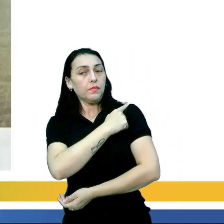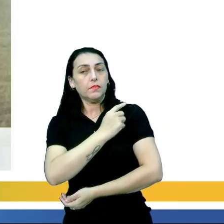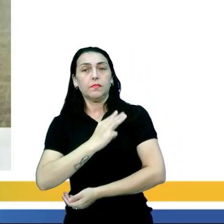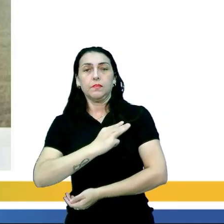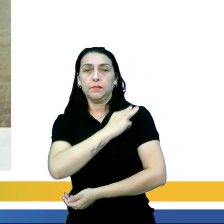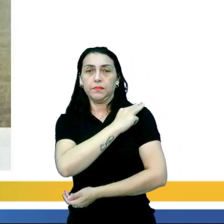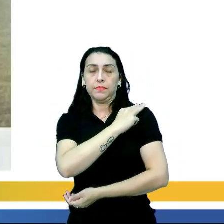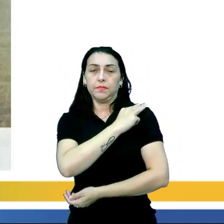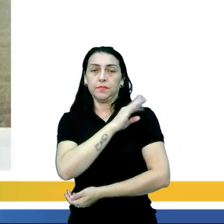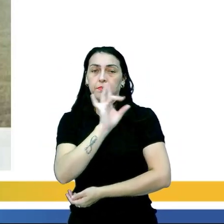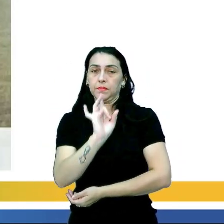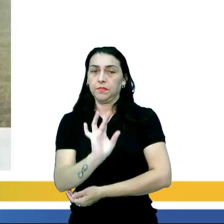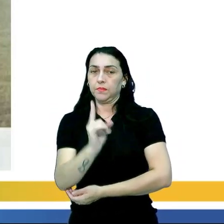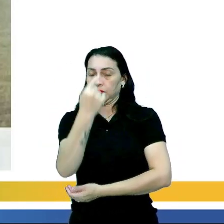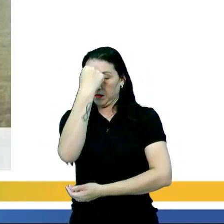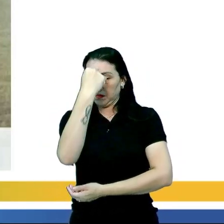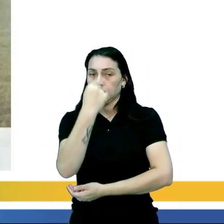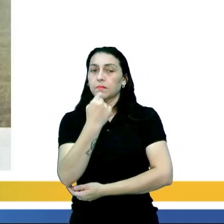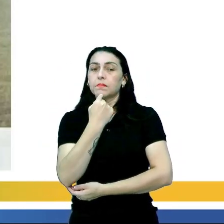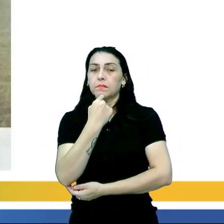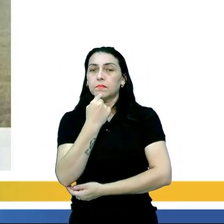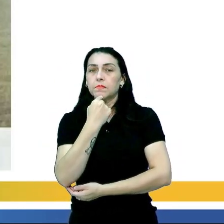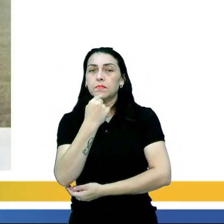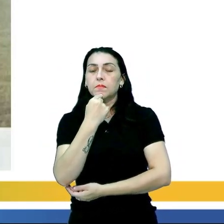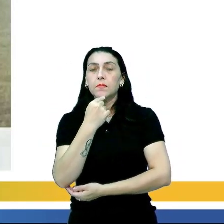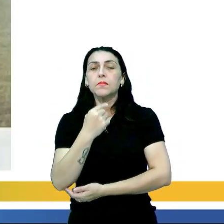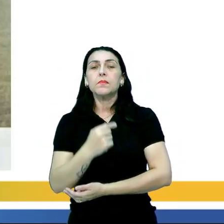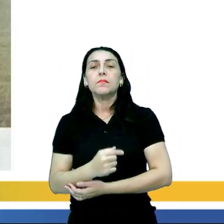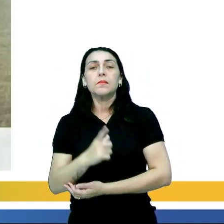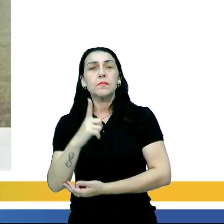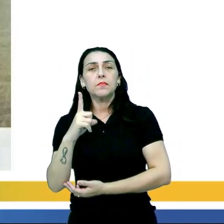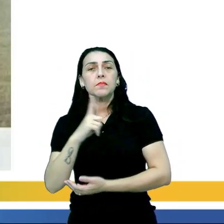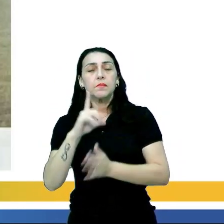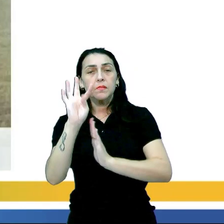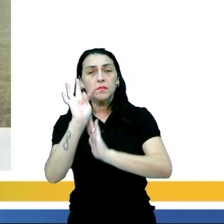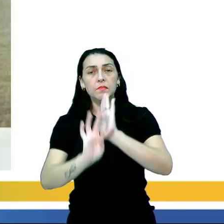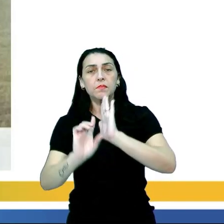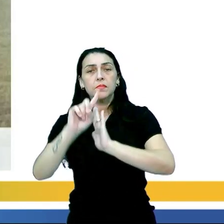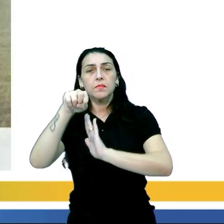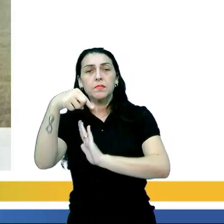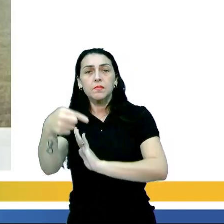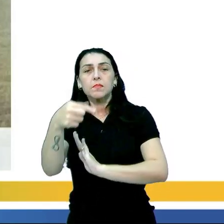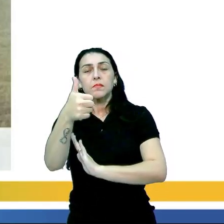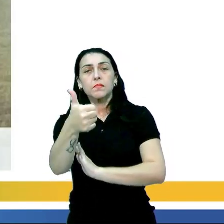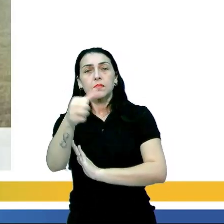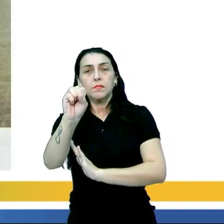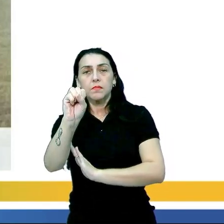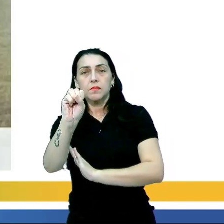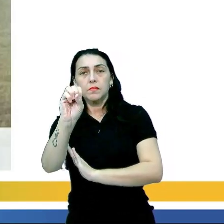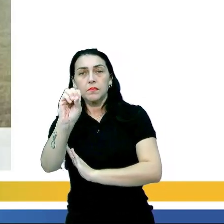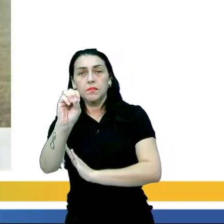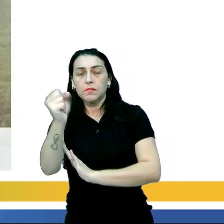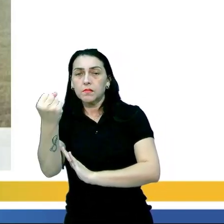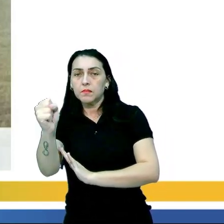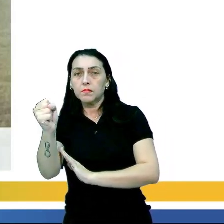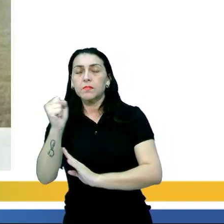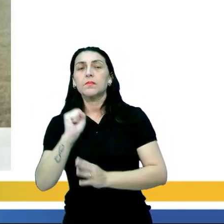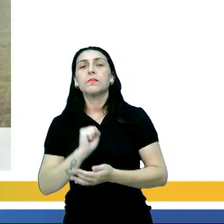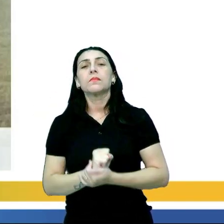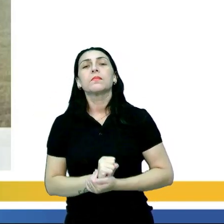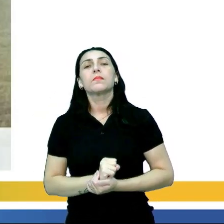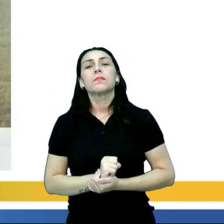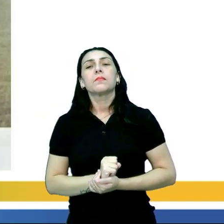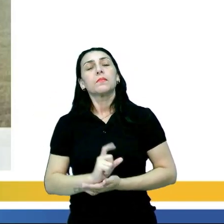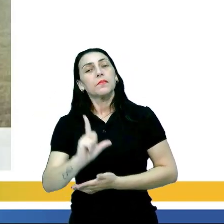contém apenas essa imagem, não é? E aí nós vamos ter o texto na página seguinte, que é a página 108. E